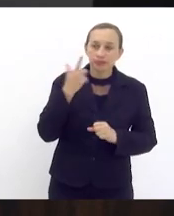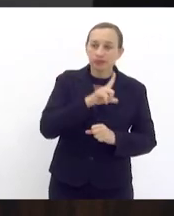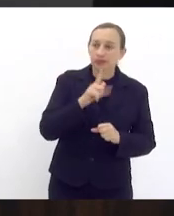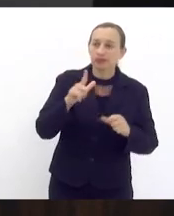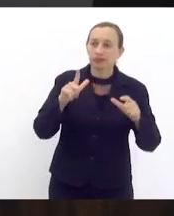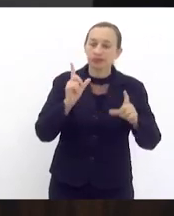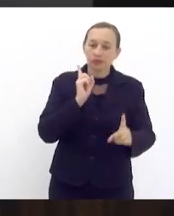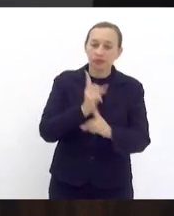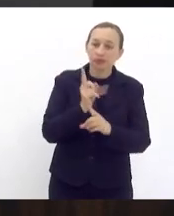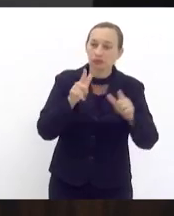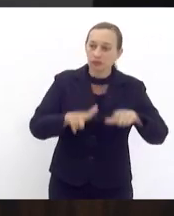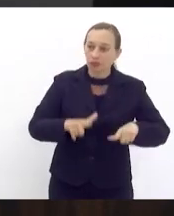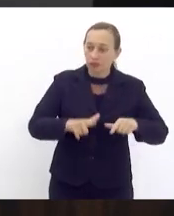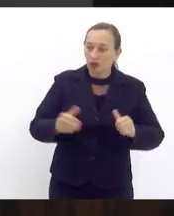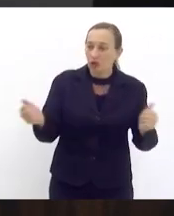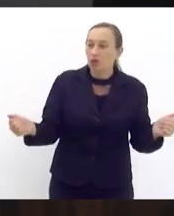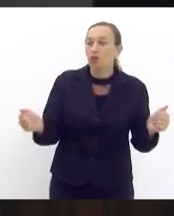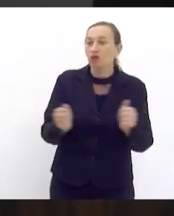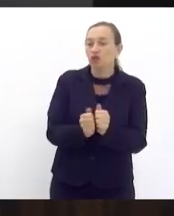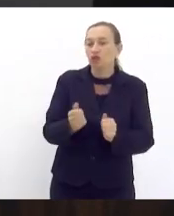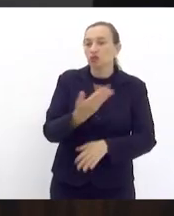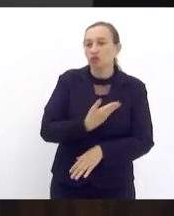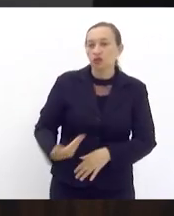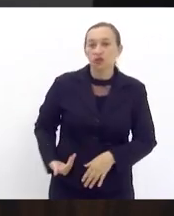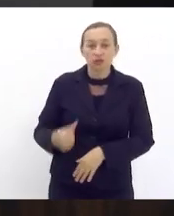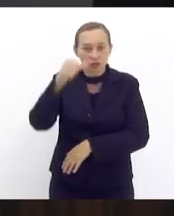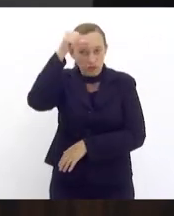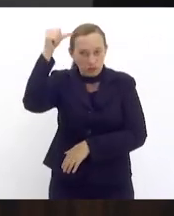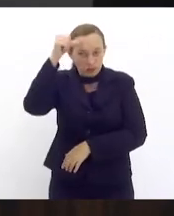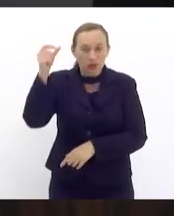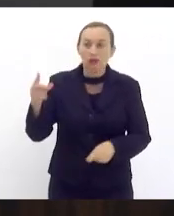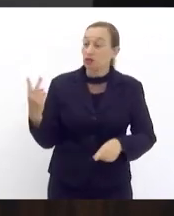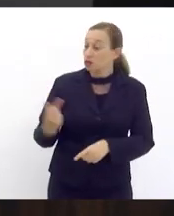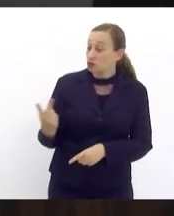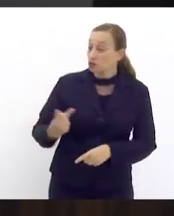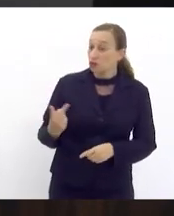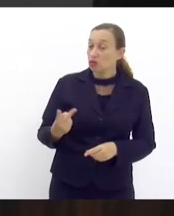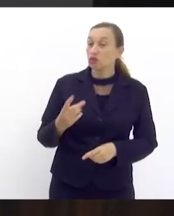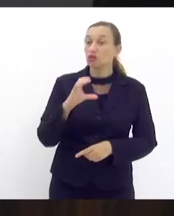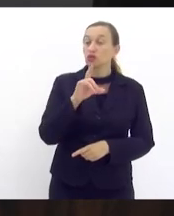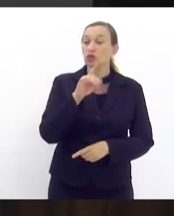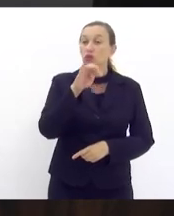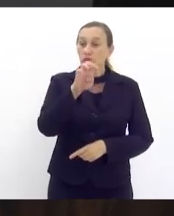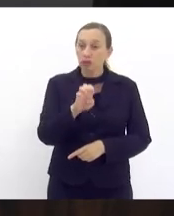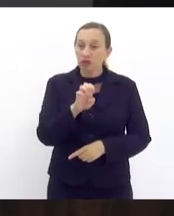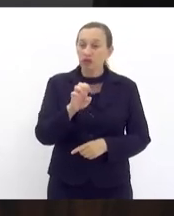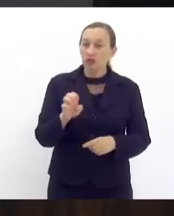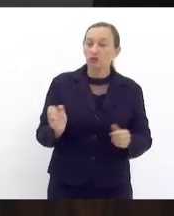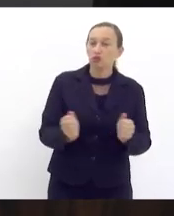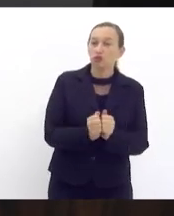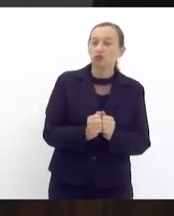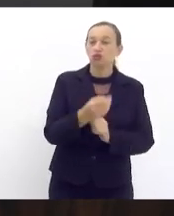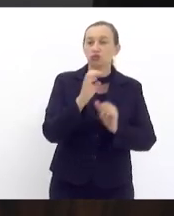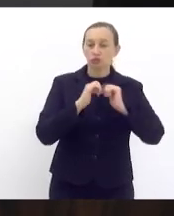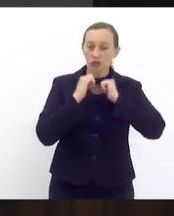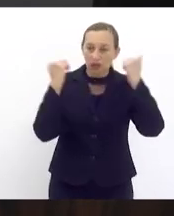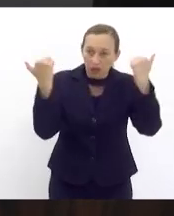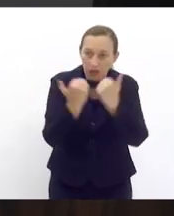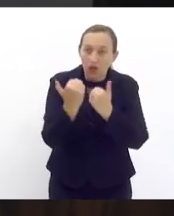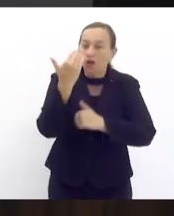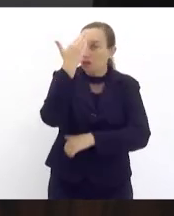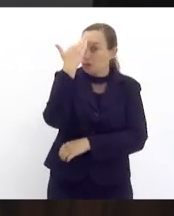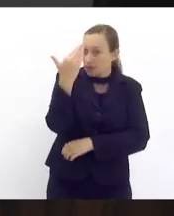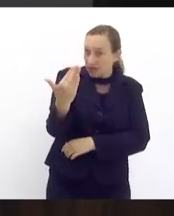nosso Governador Cláudio Castro e com esses dois clubes que estão realmente operando lá o Maracanã e muito obrigado